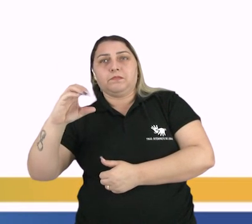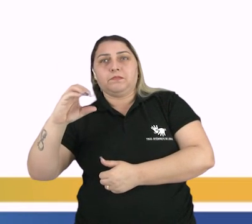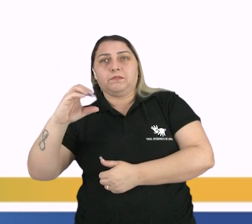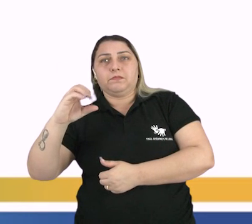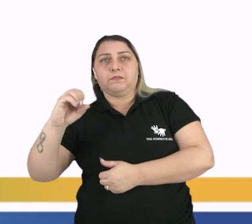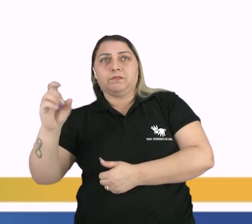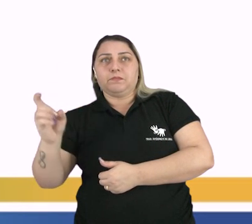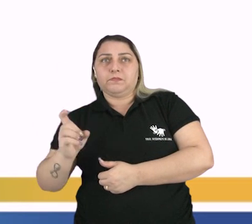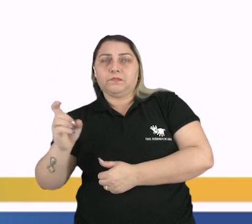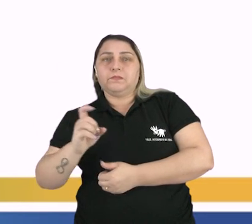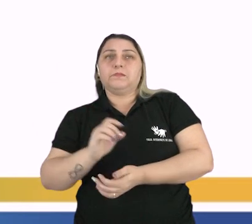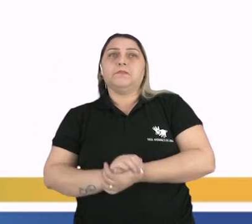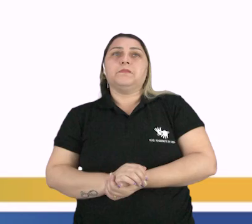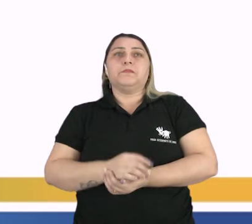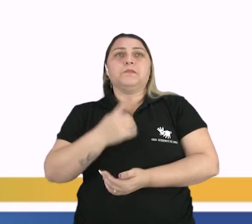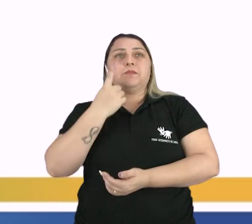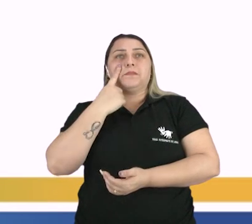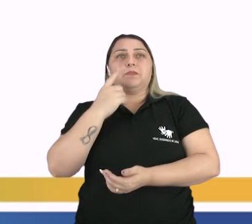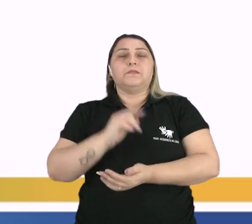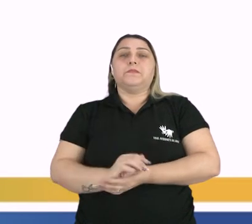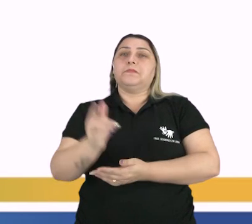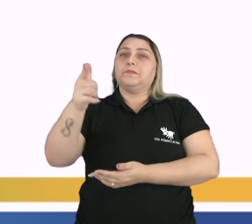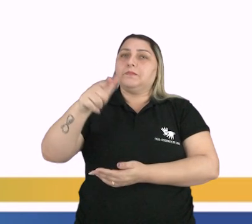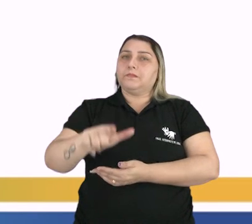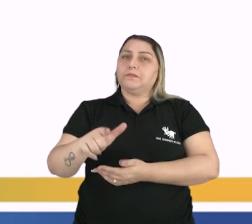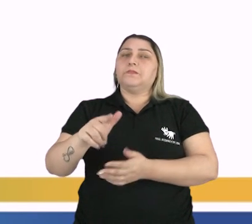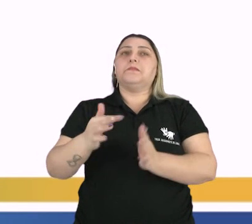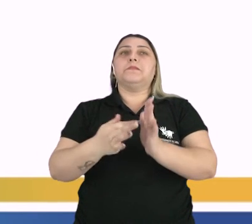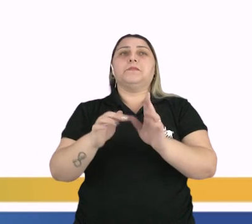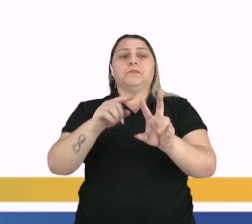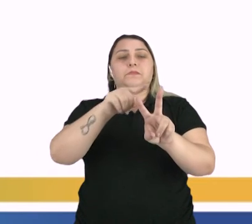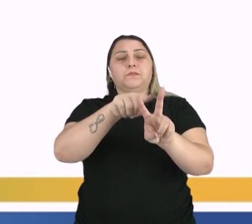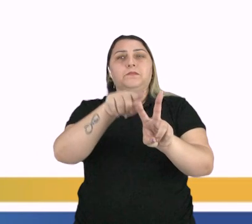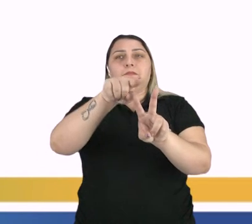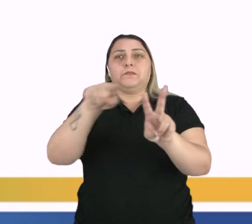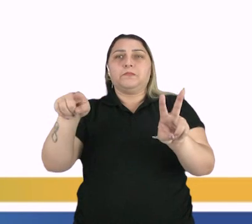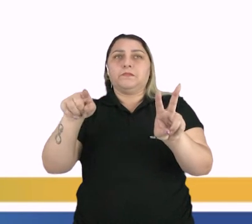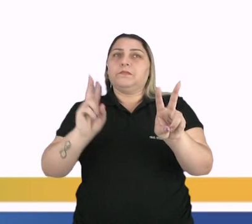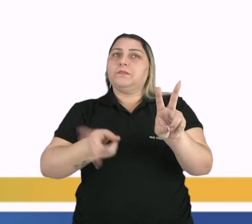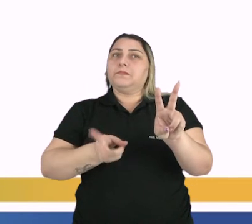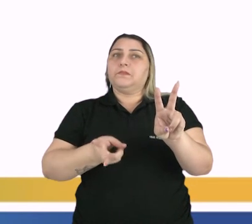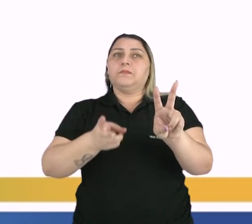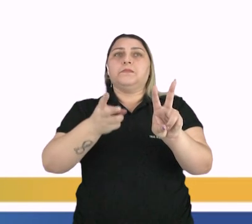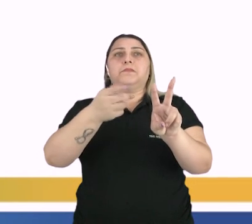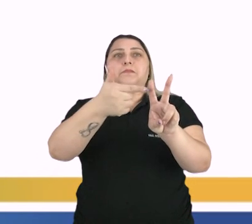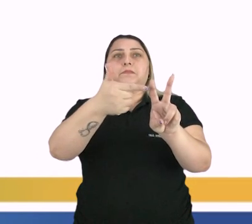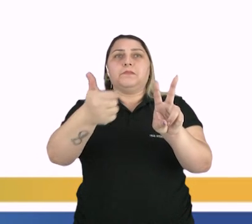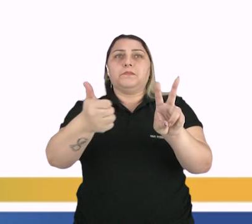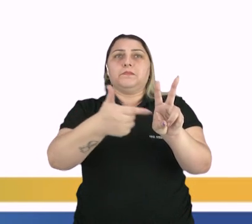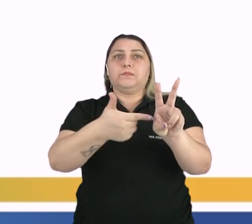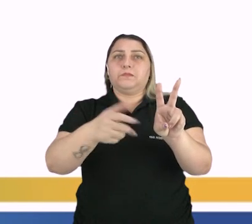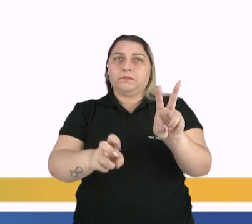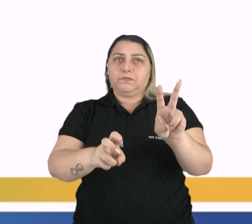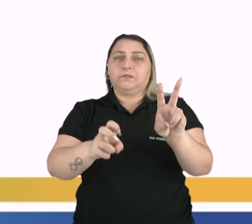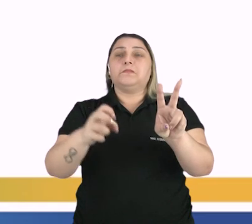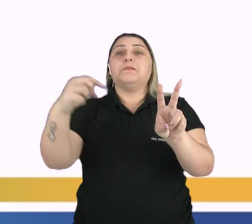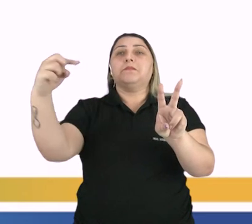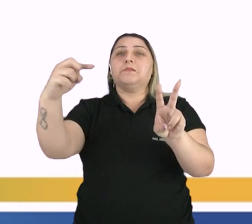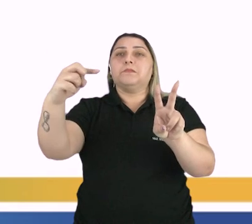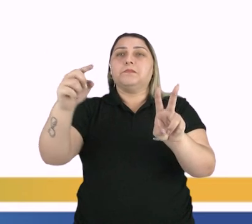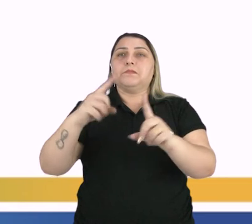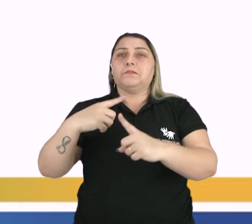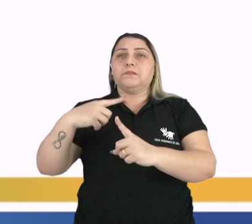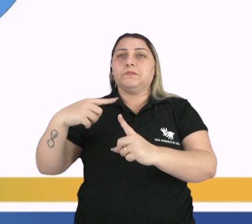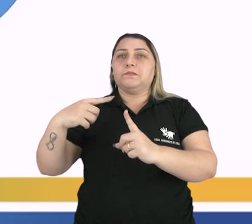cálculos apropriados, né? De novo aplicando raiz em ambos os membros, temos dois valores, um positivo e um